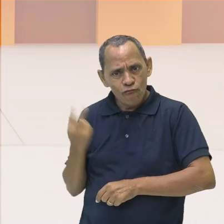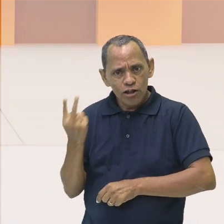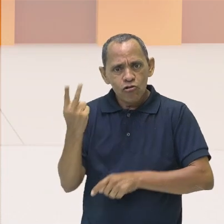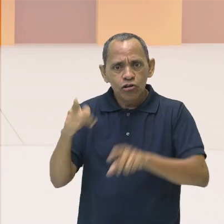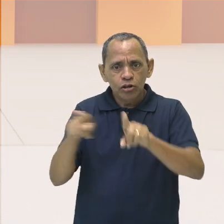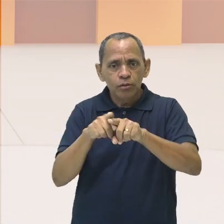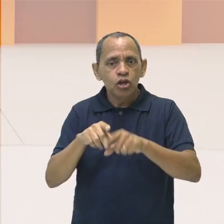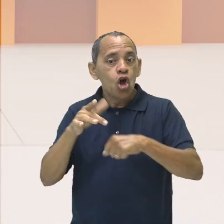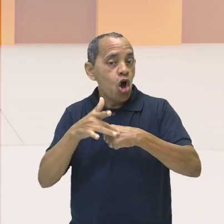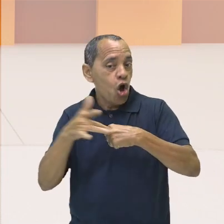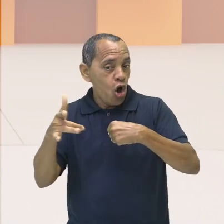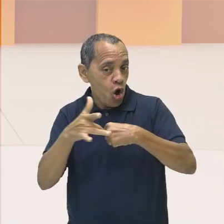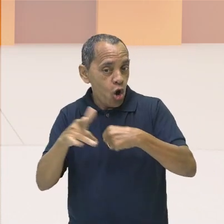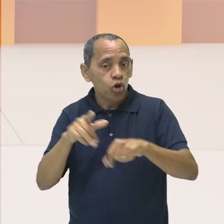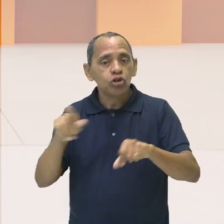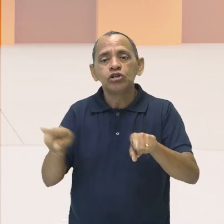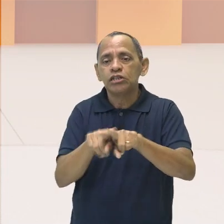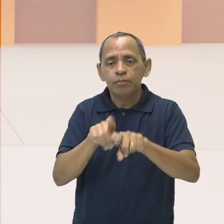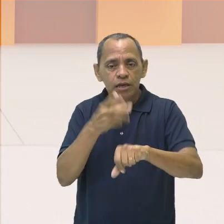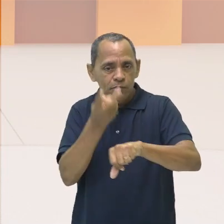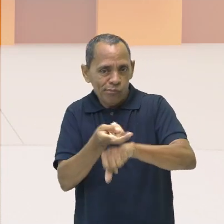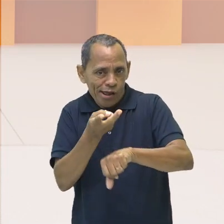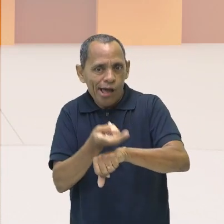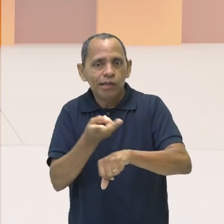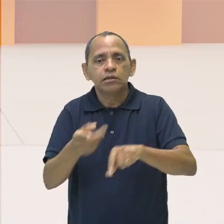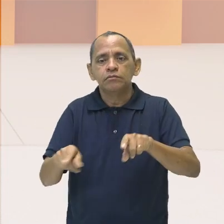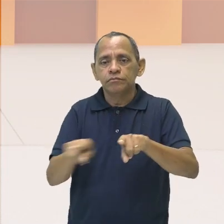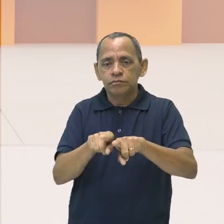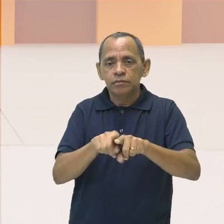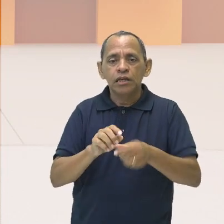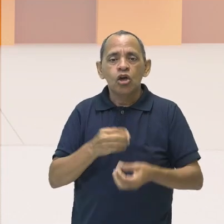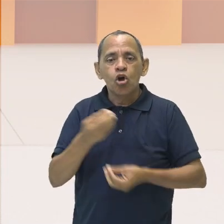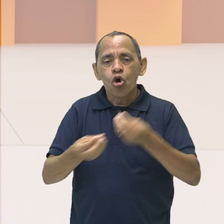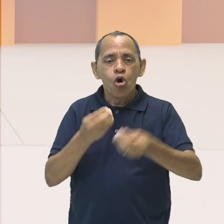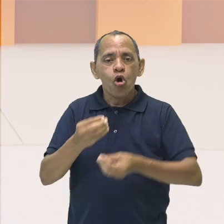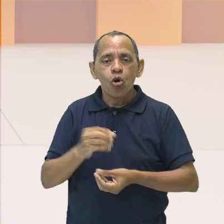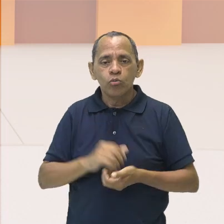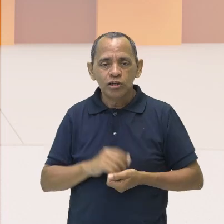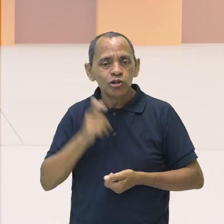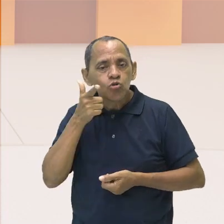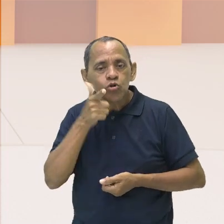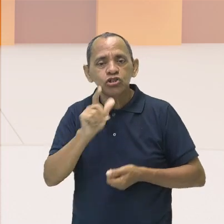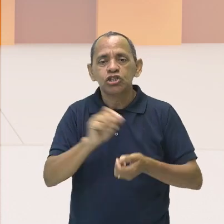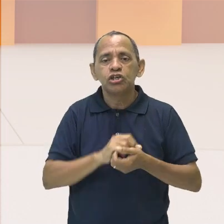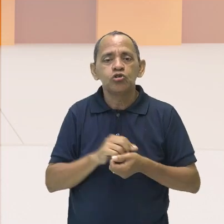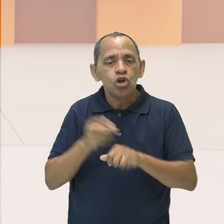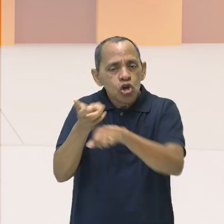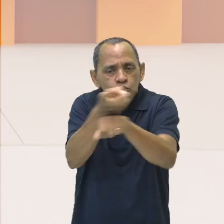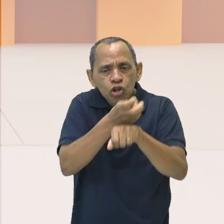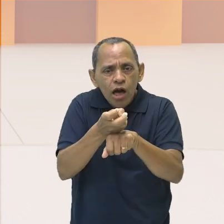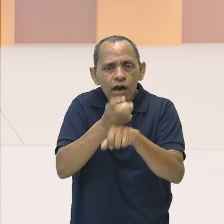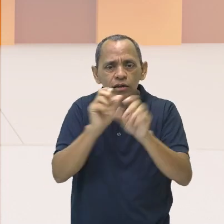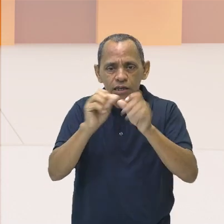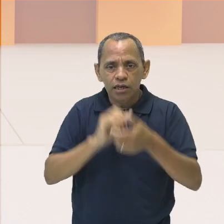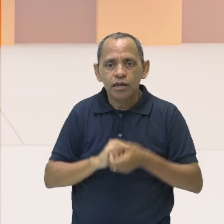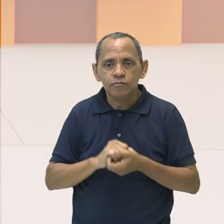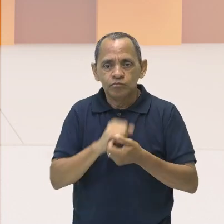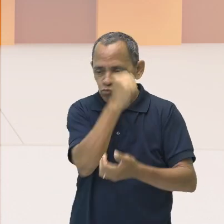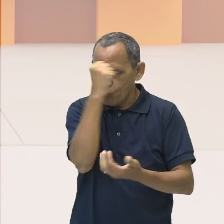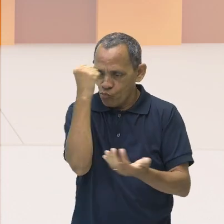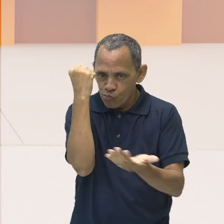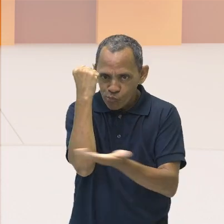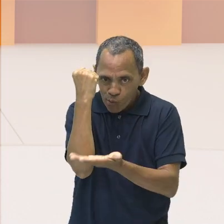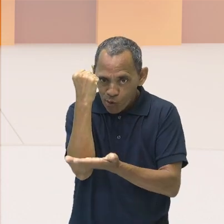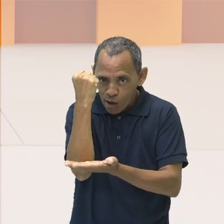principalmente ouro e prata. Como eles não conseguiram isso, a princípio, eles exploraram primeiro o pau-brasil e depois eles